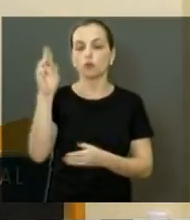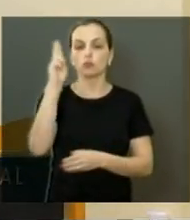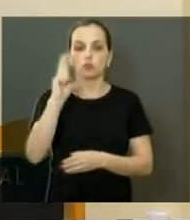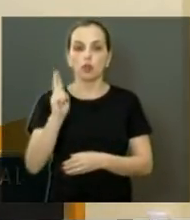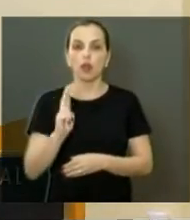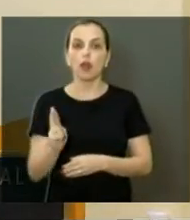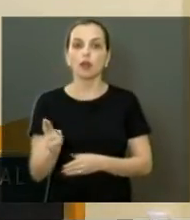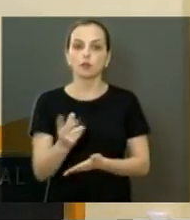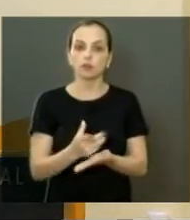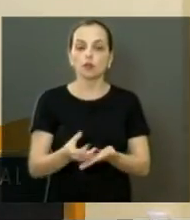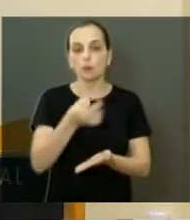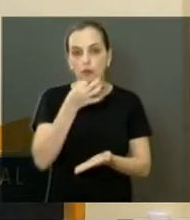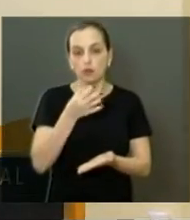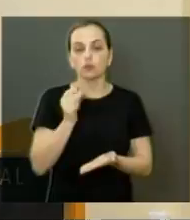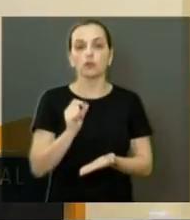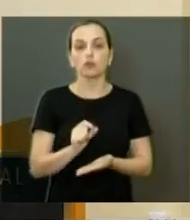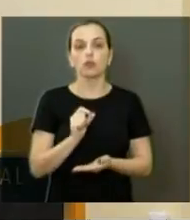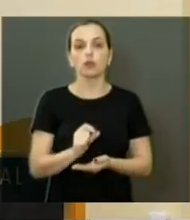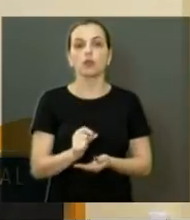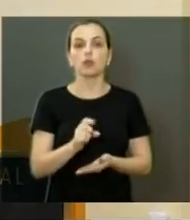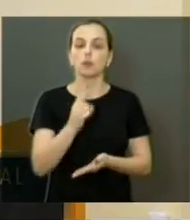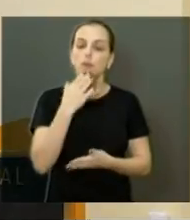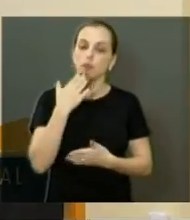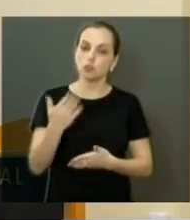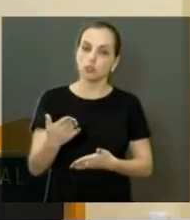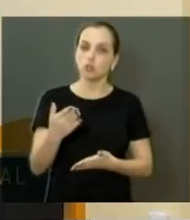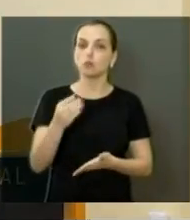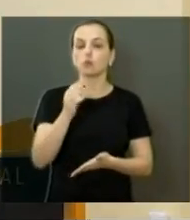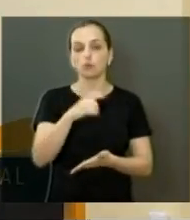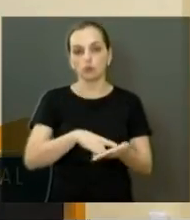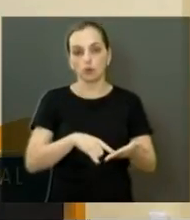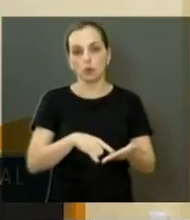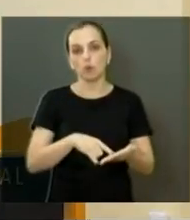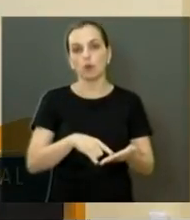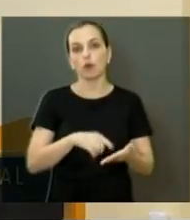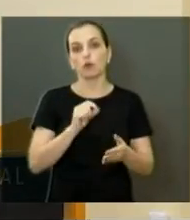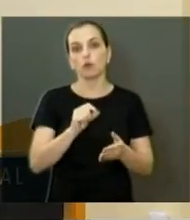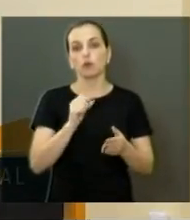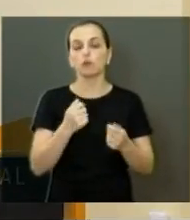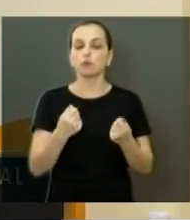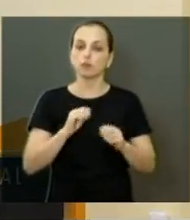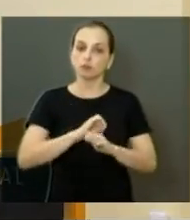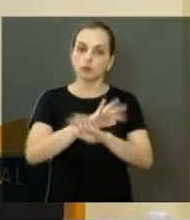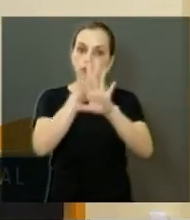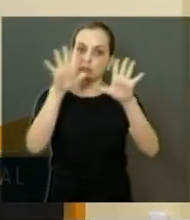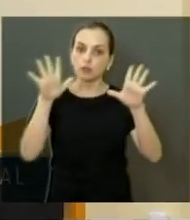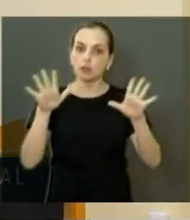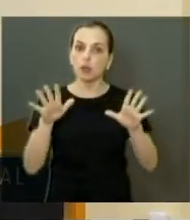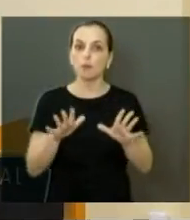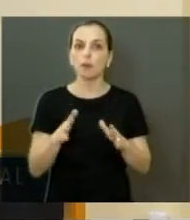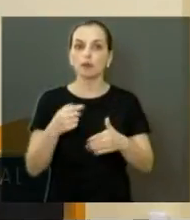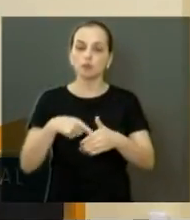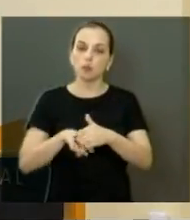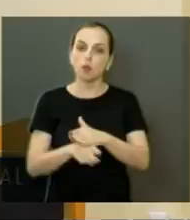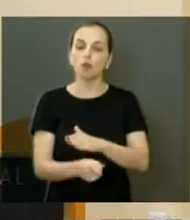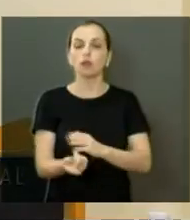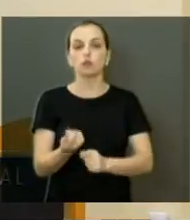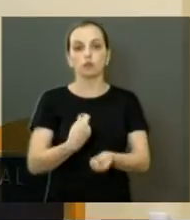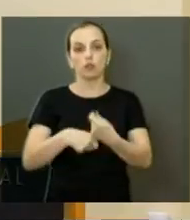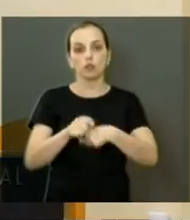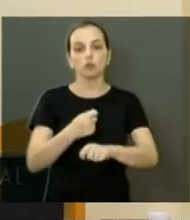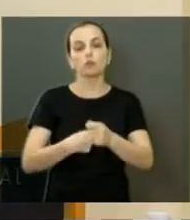gente fez um requerimento, visto que existe sempre transparência, é um princípio fundamental da administração, então a gente